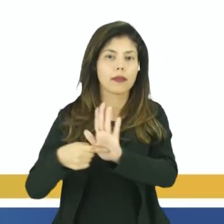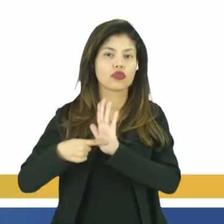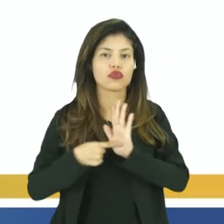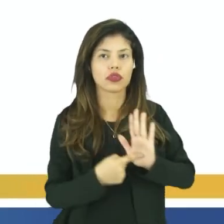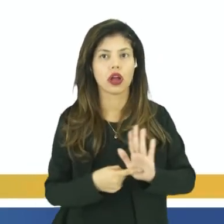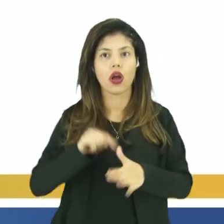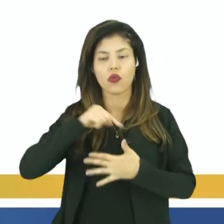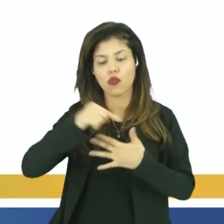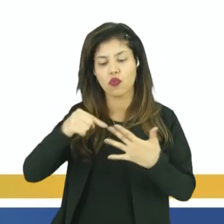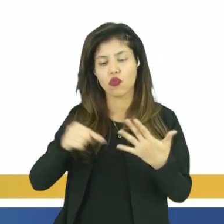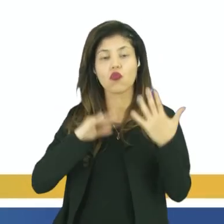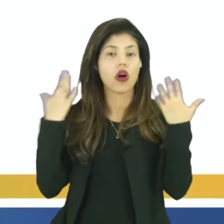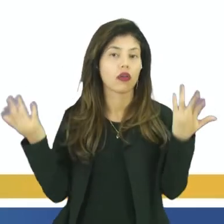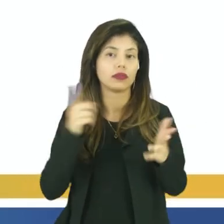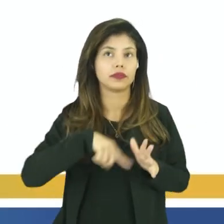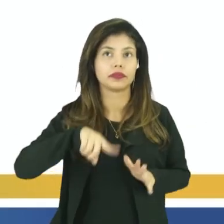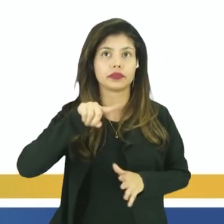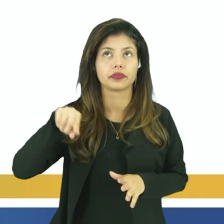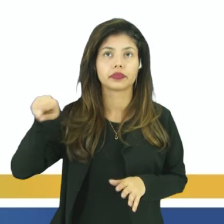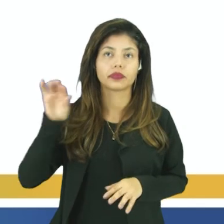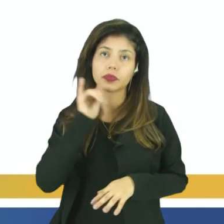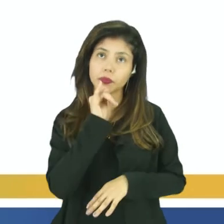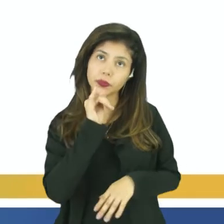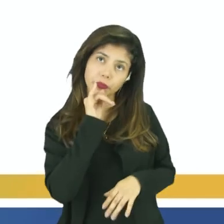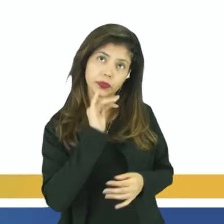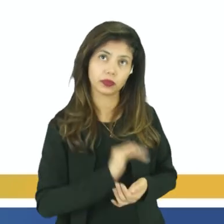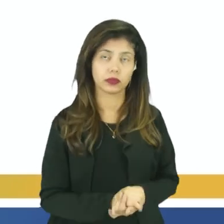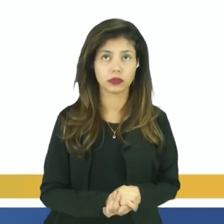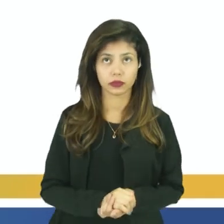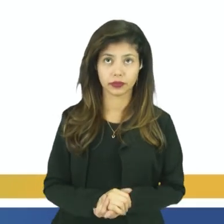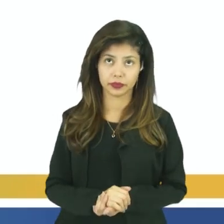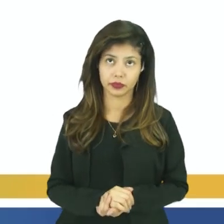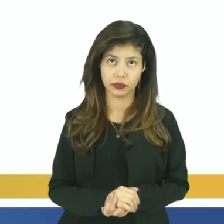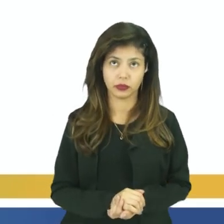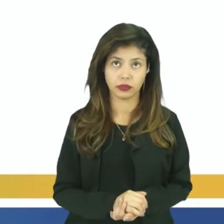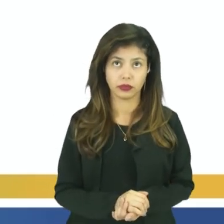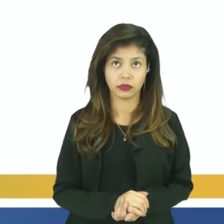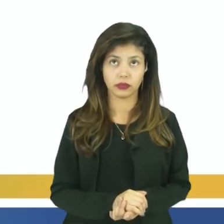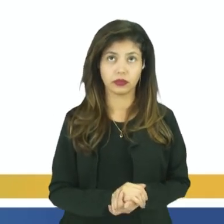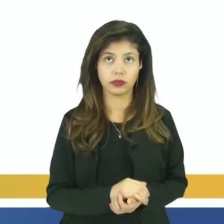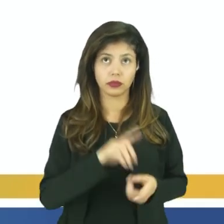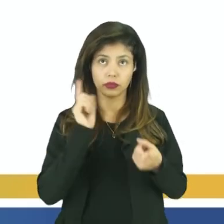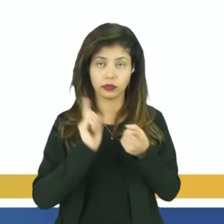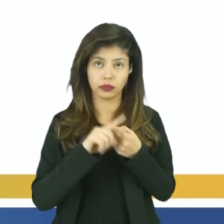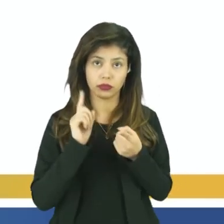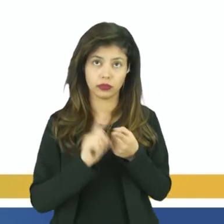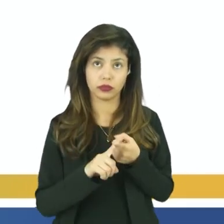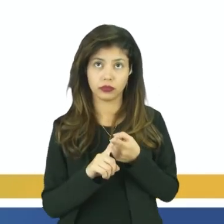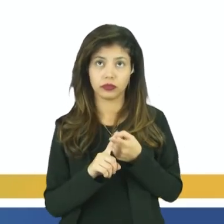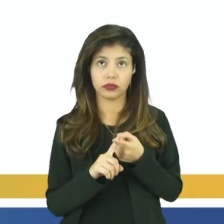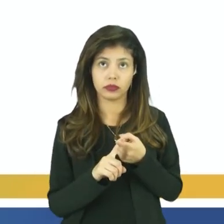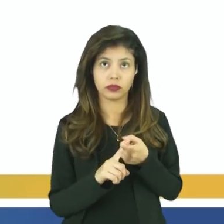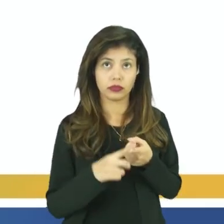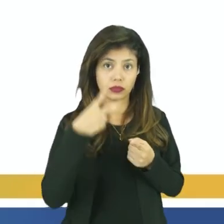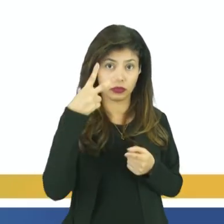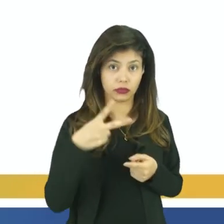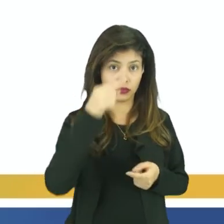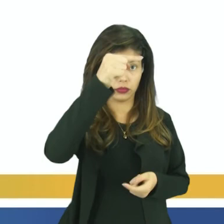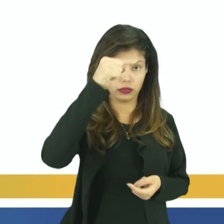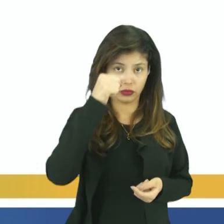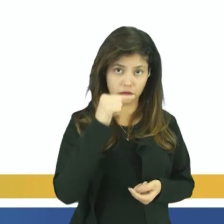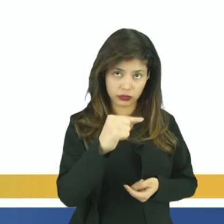fornecer. Por exemplo, nós selecionamos o primeiro modelo da segunda